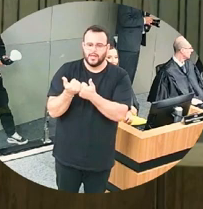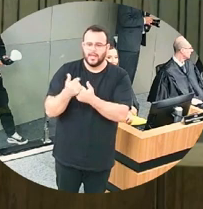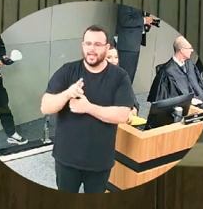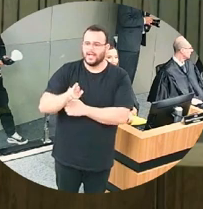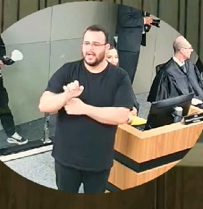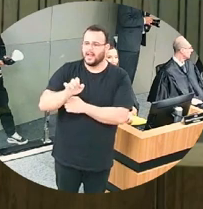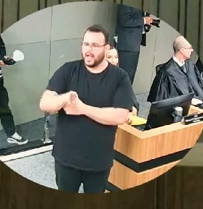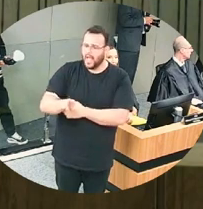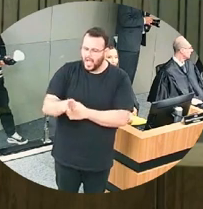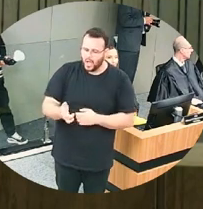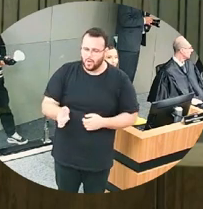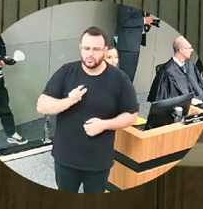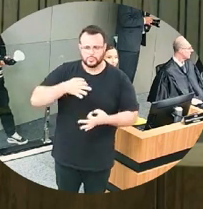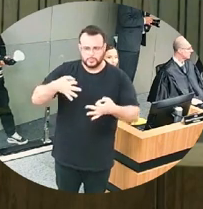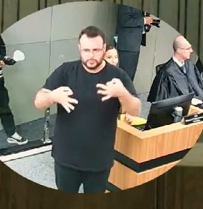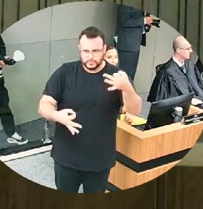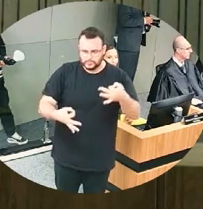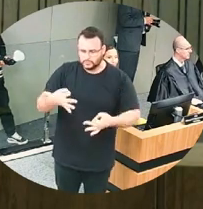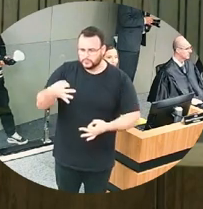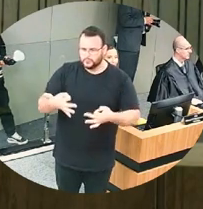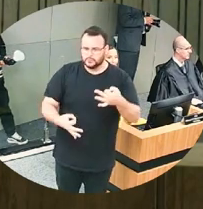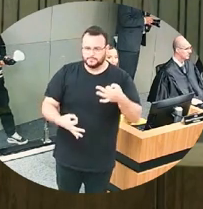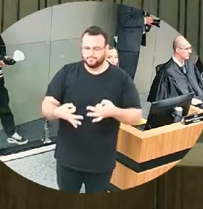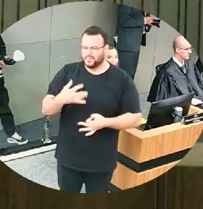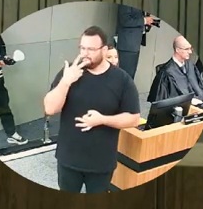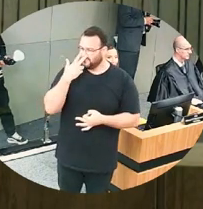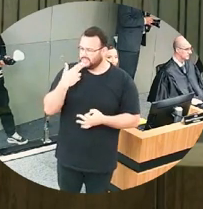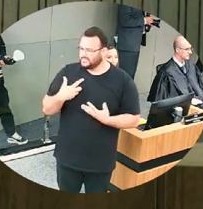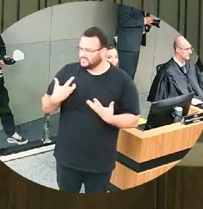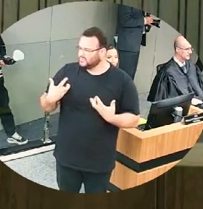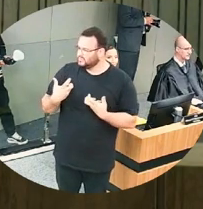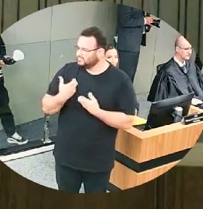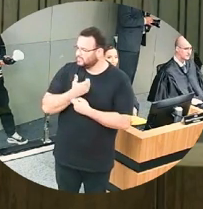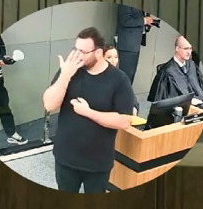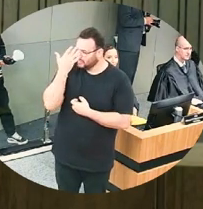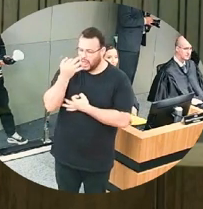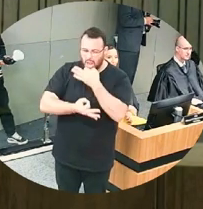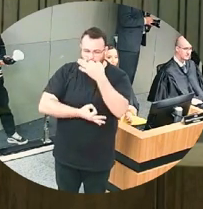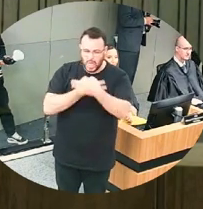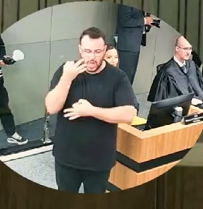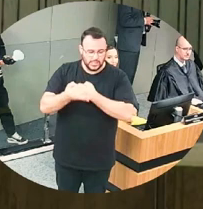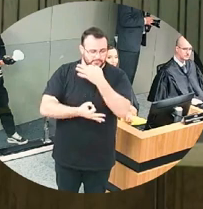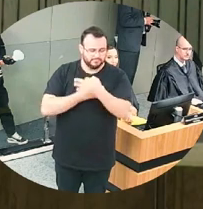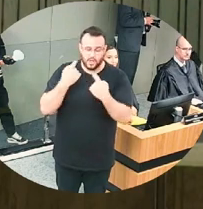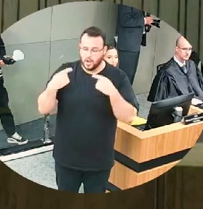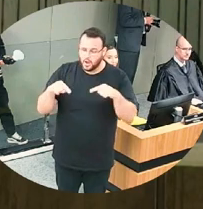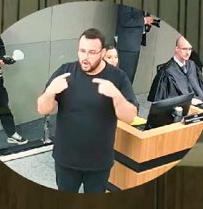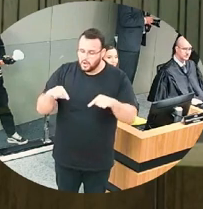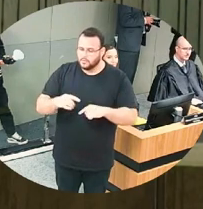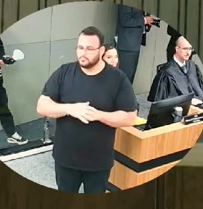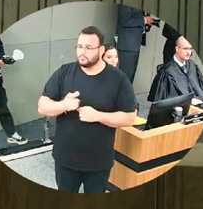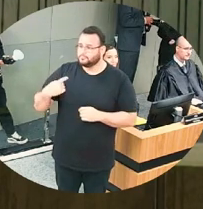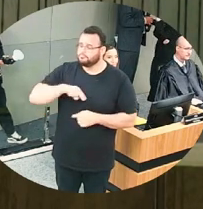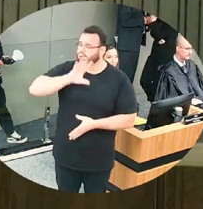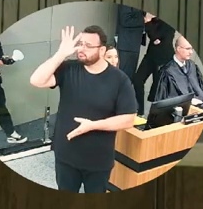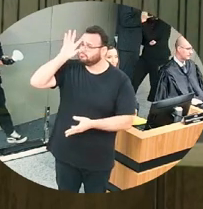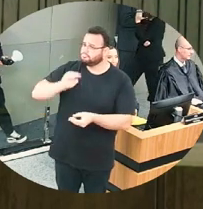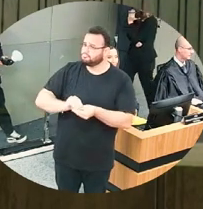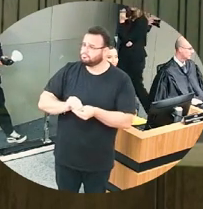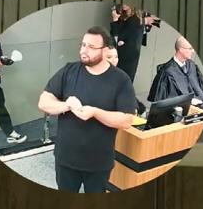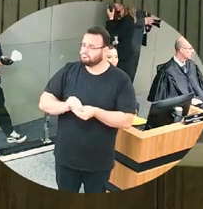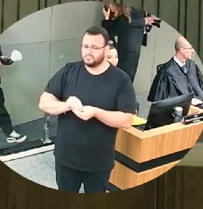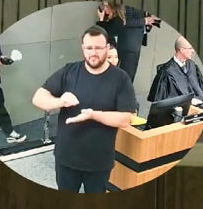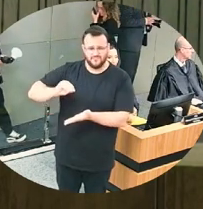jurisdição o que nos tornou amargas muitas críticas que nos foram feitas durante a gestão e que nós entendemos